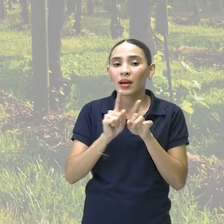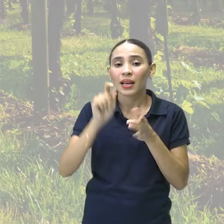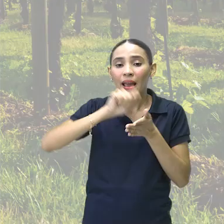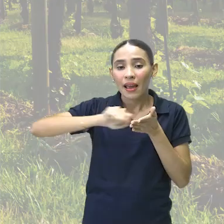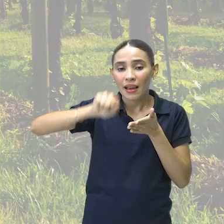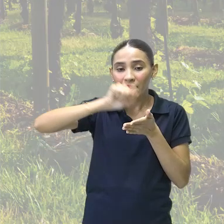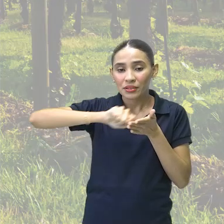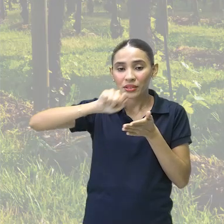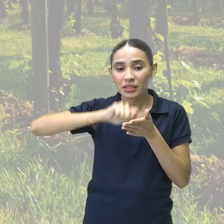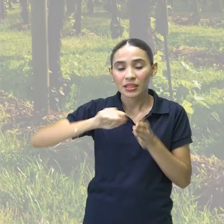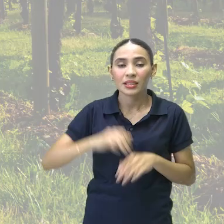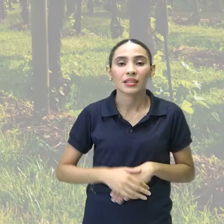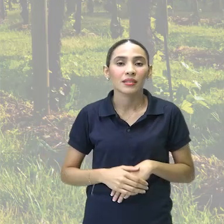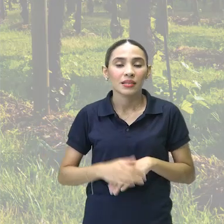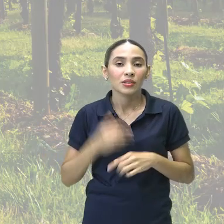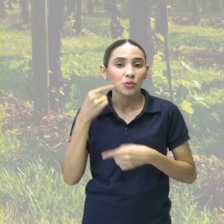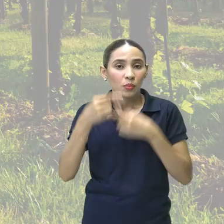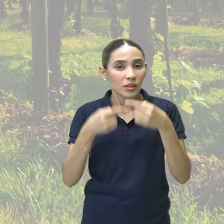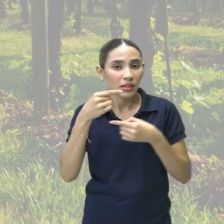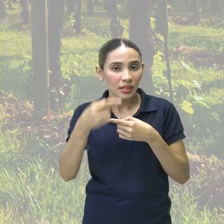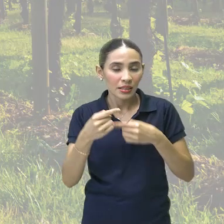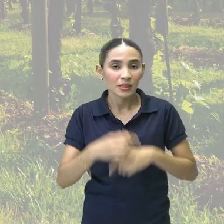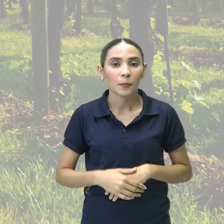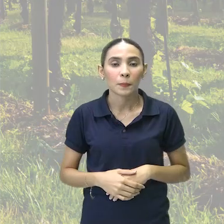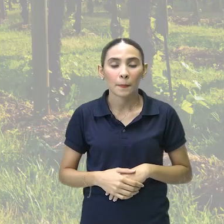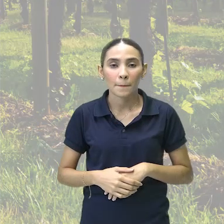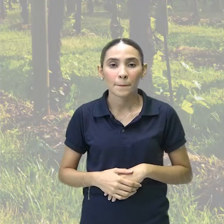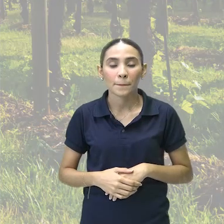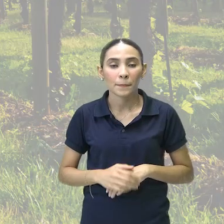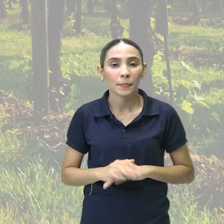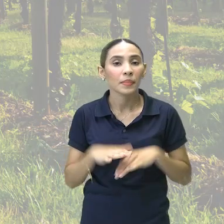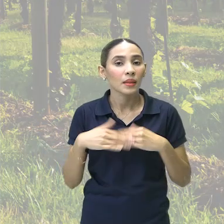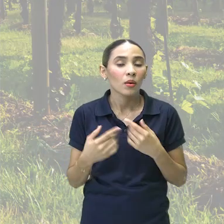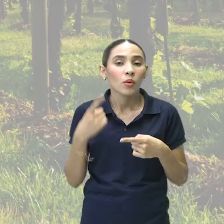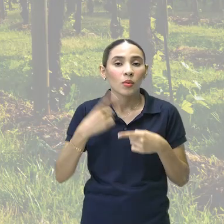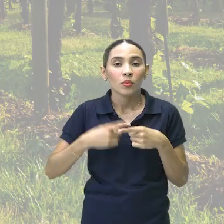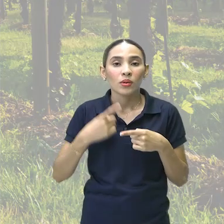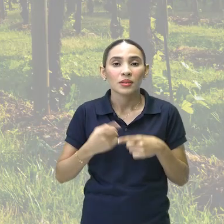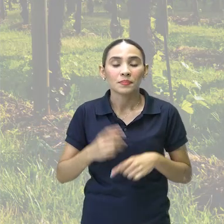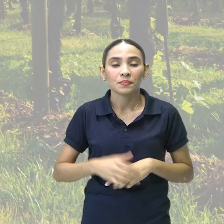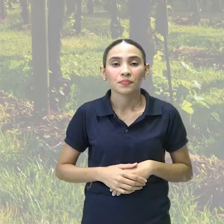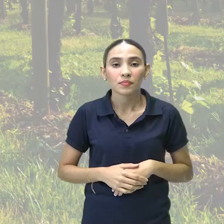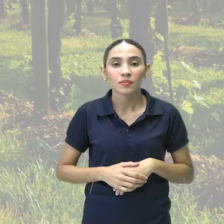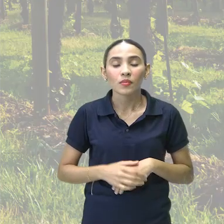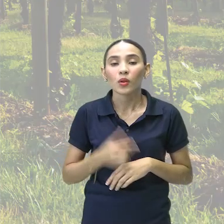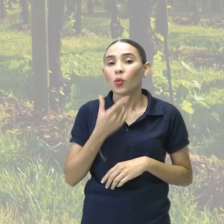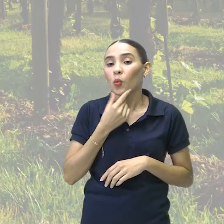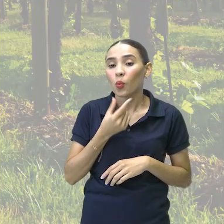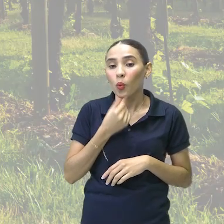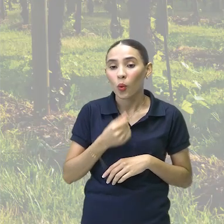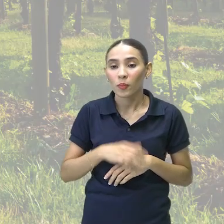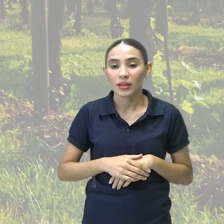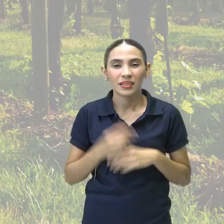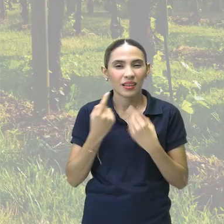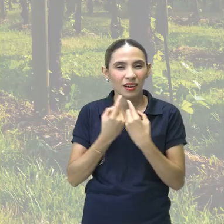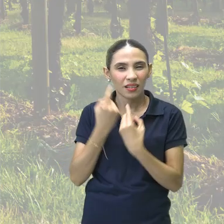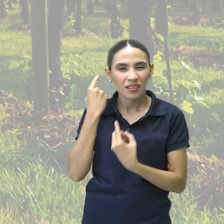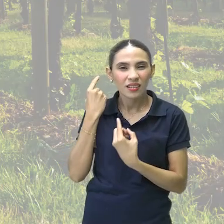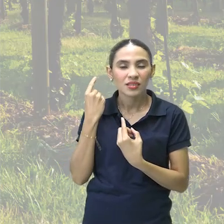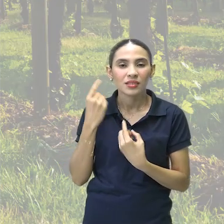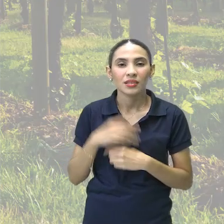por escritas, né, de uma geração para outra. Né? Uma vez que o homem da